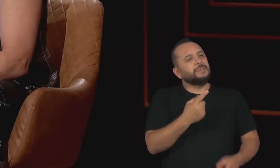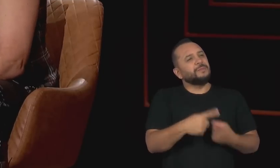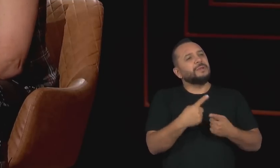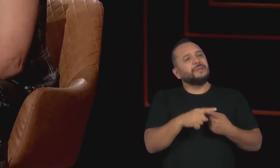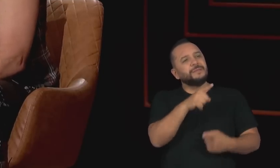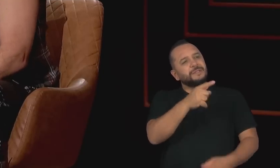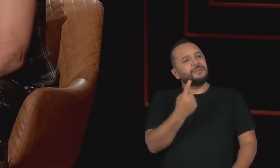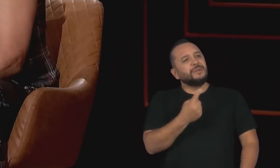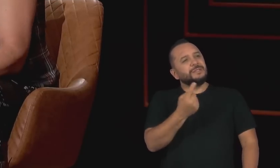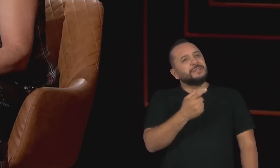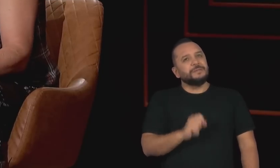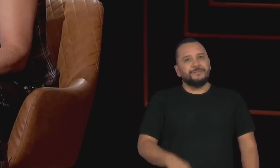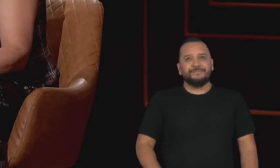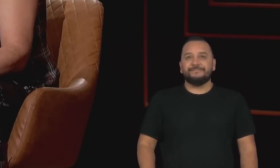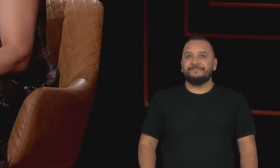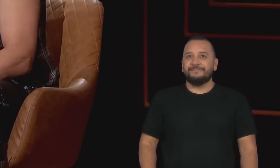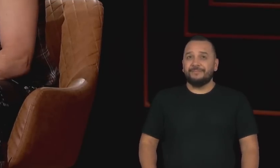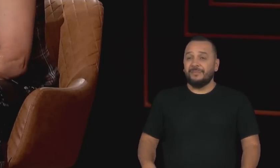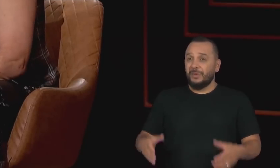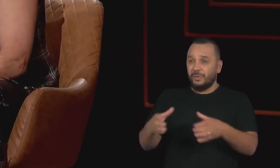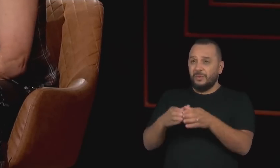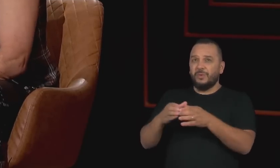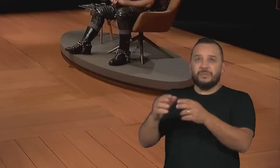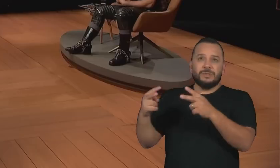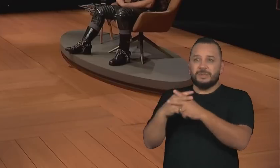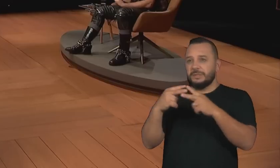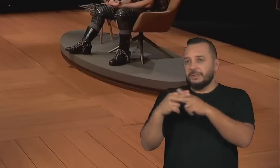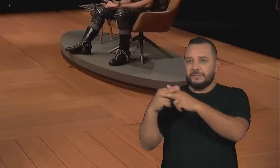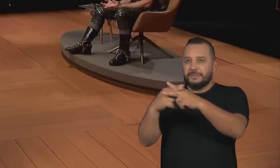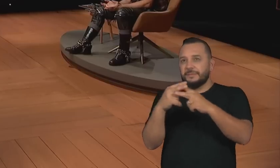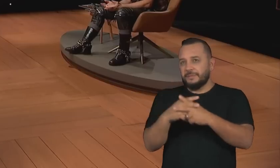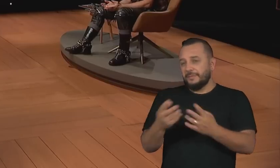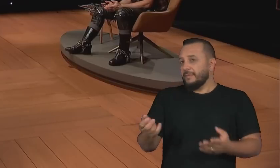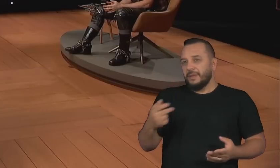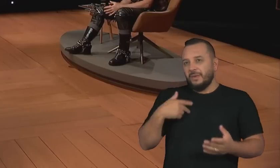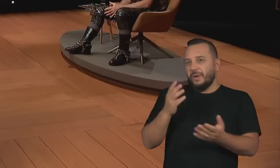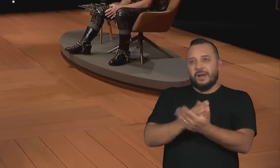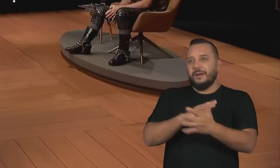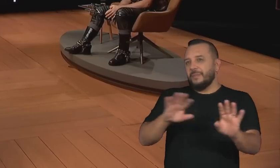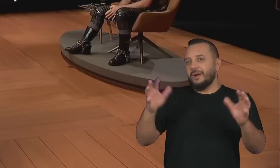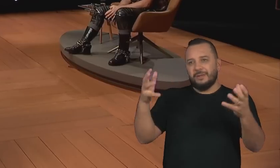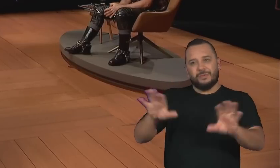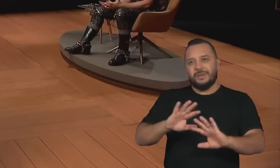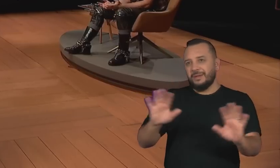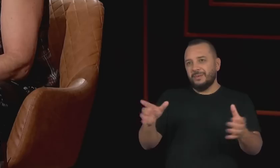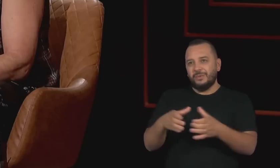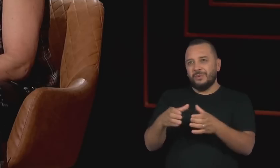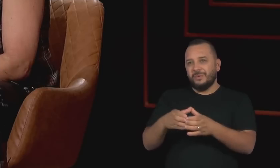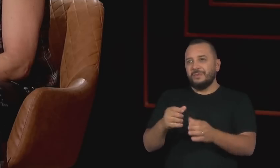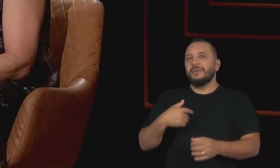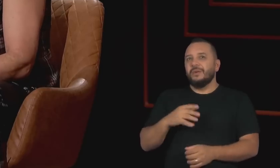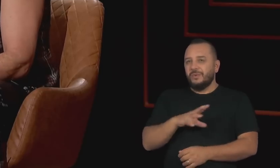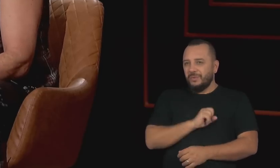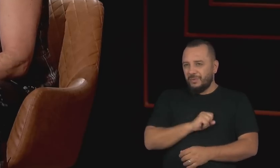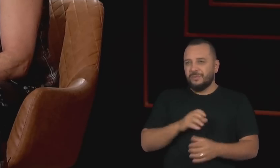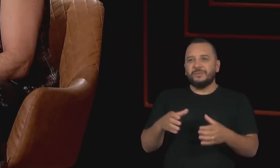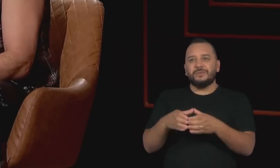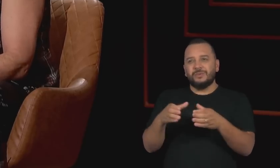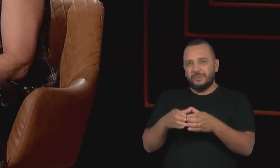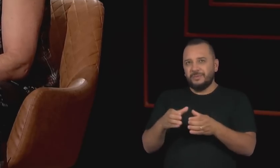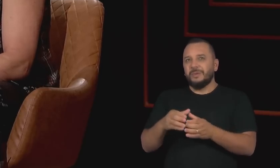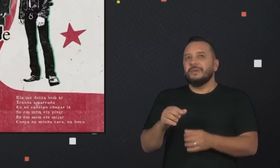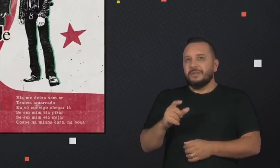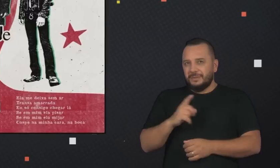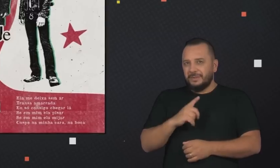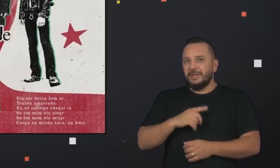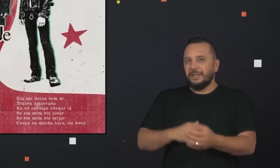rumo? A banda brigou entre eles. Por mim, eu não teria terminado a banda. Porque eu adoro ter uma banda. Hoje em dia eu tenho uma banda, Supla